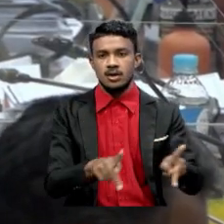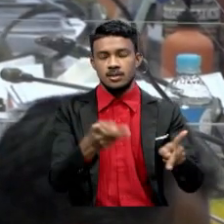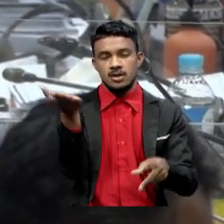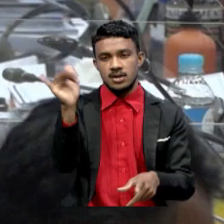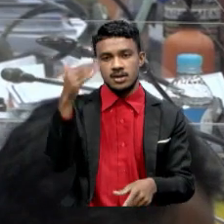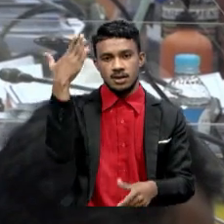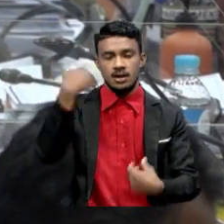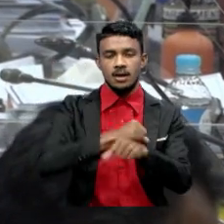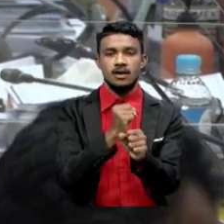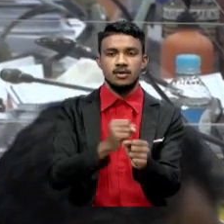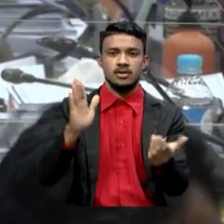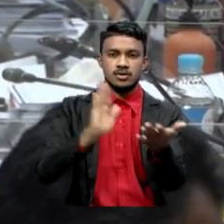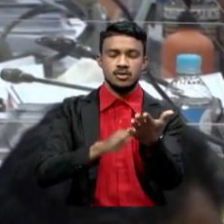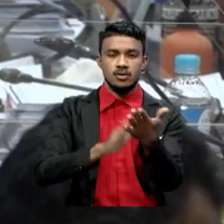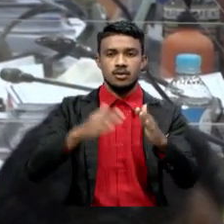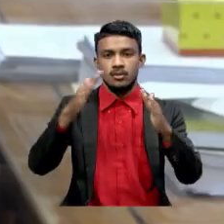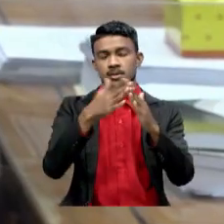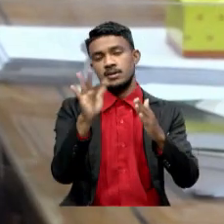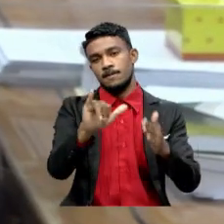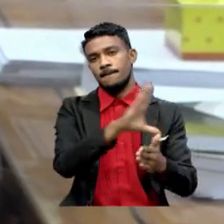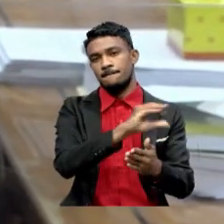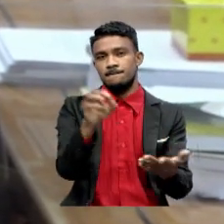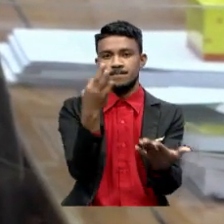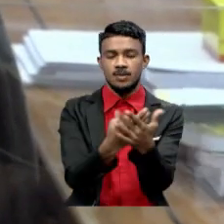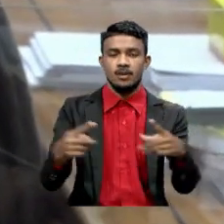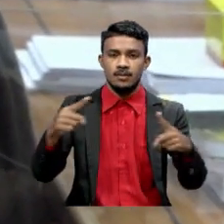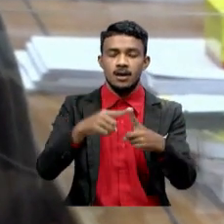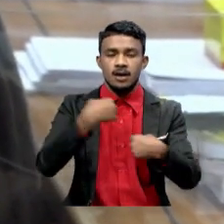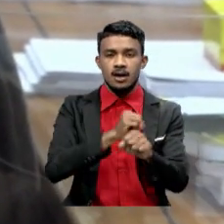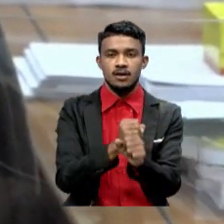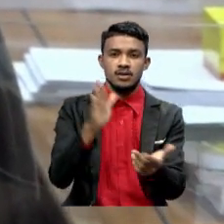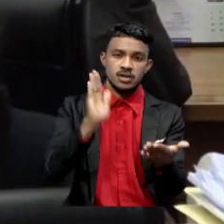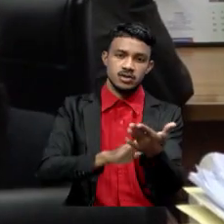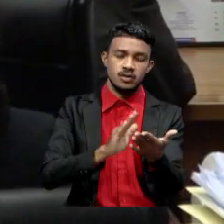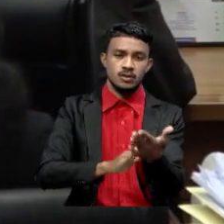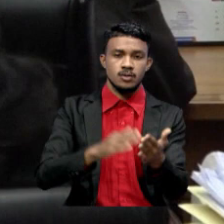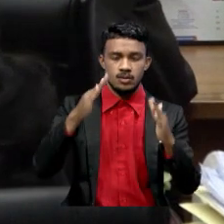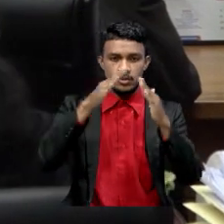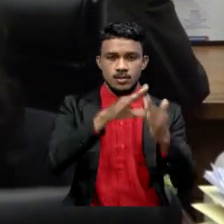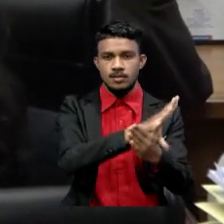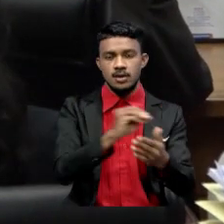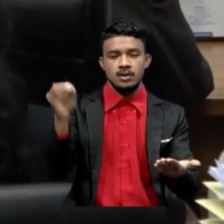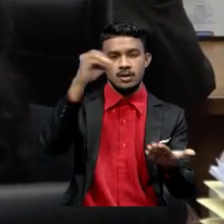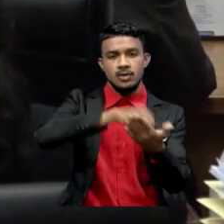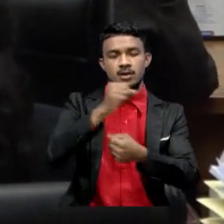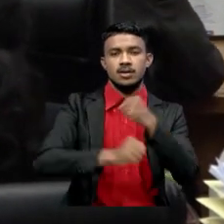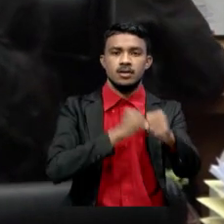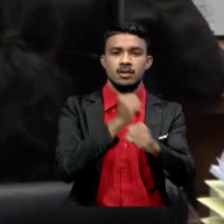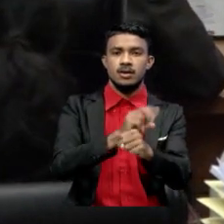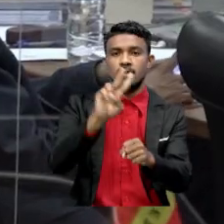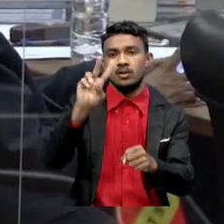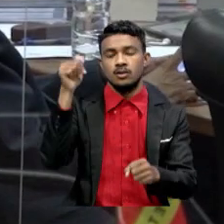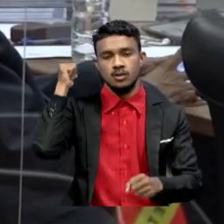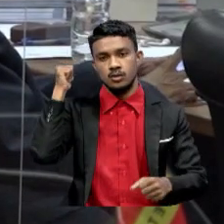Sira. Tui deputado Sira, orçamento ba projeto comunitário construção escola ne taona ia tinan rua koto